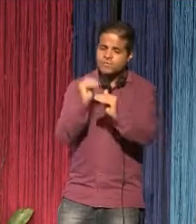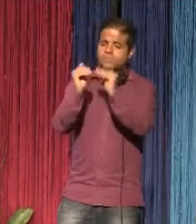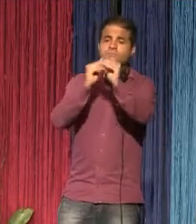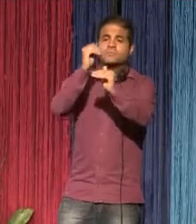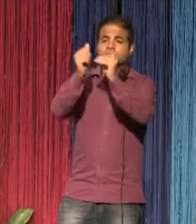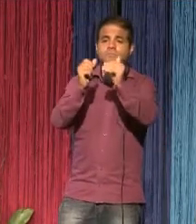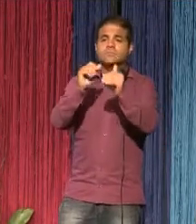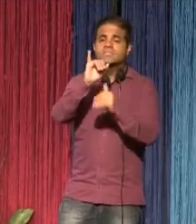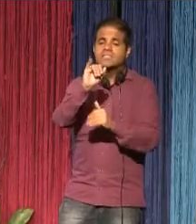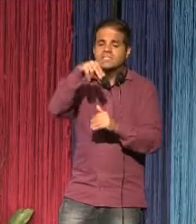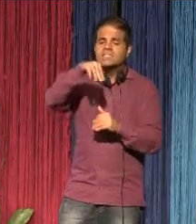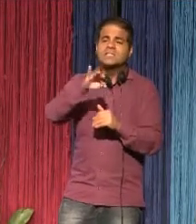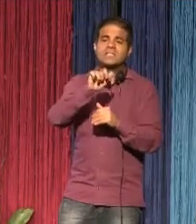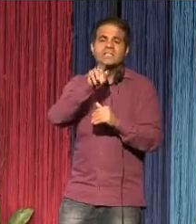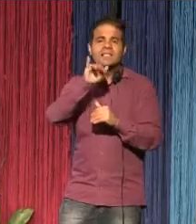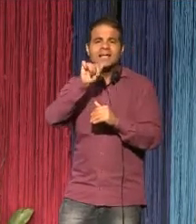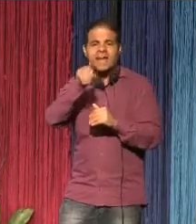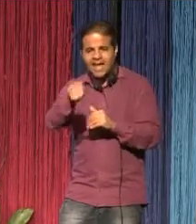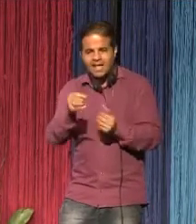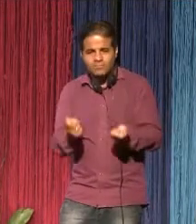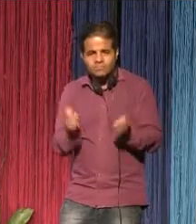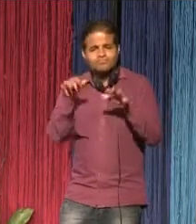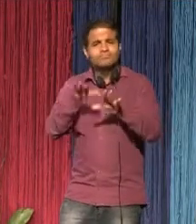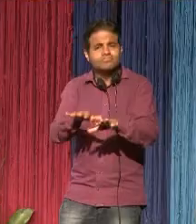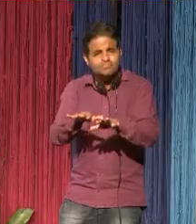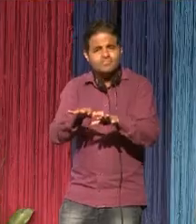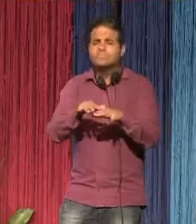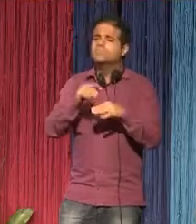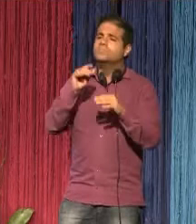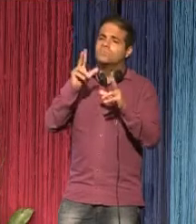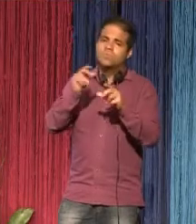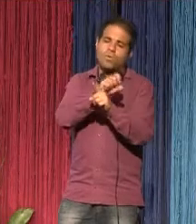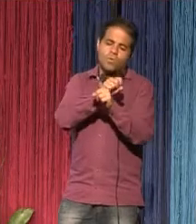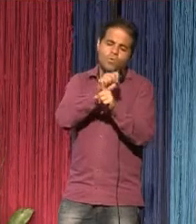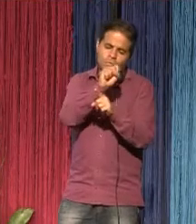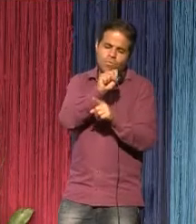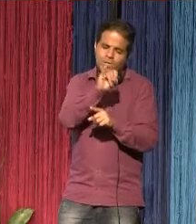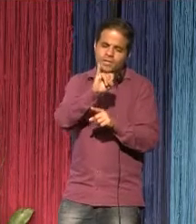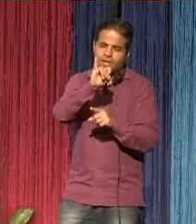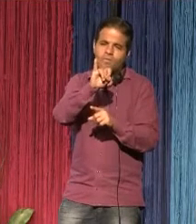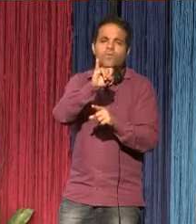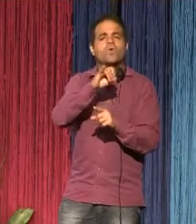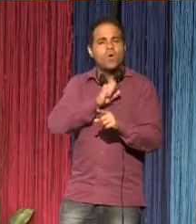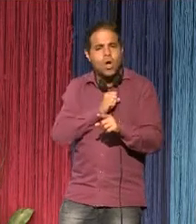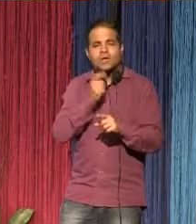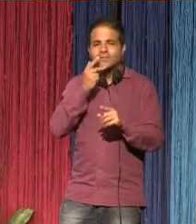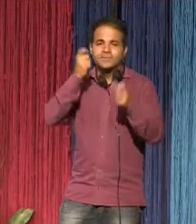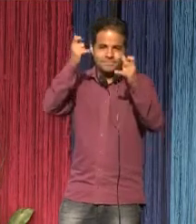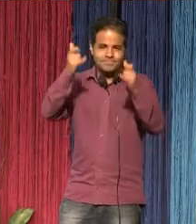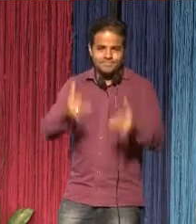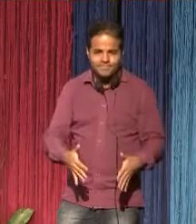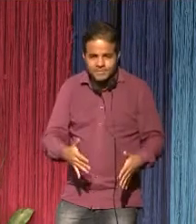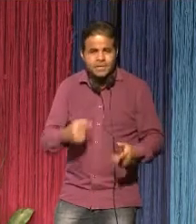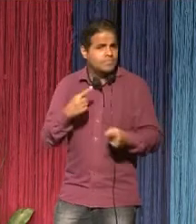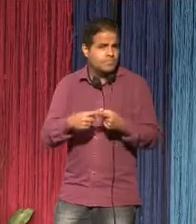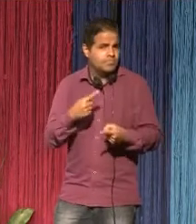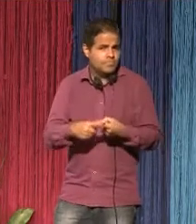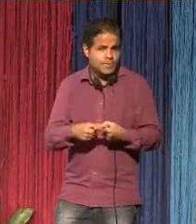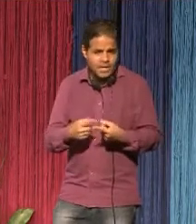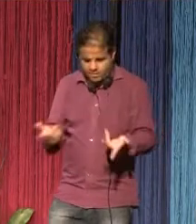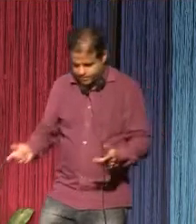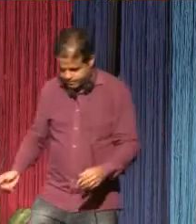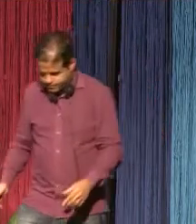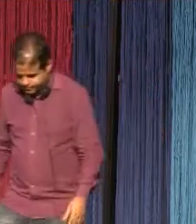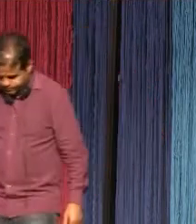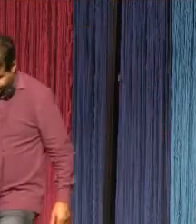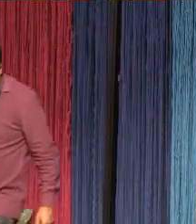desenvolvimento integrado ou intersetorial, como o Itaú gosta de dizer muitas vezes, né? Porque assim, né, gente?